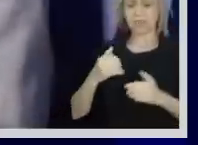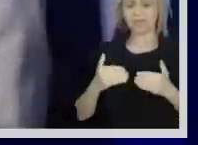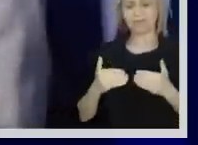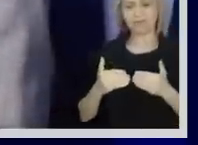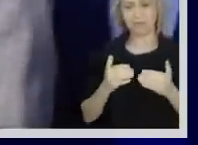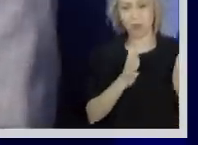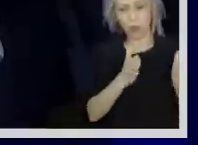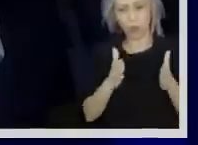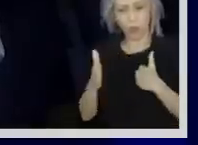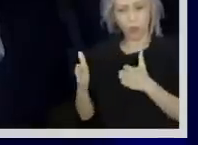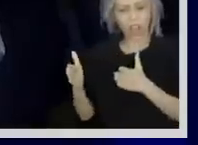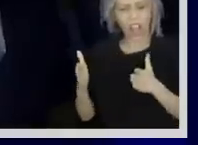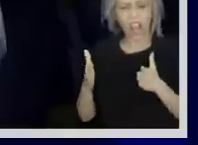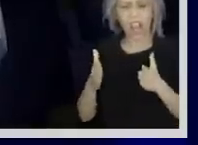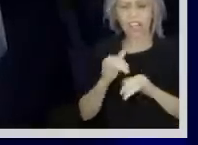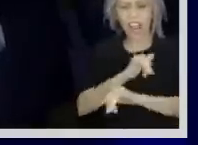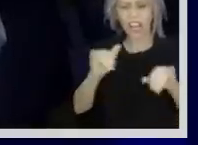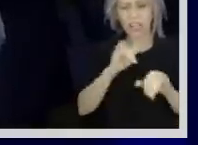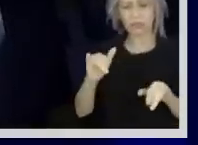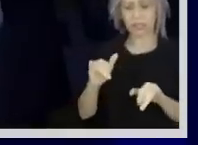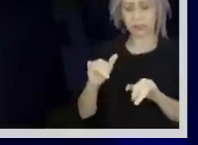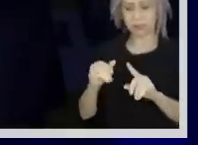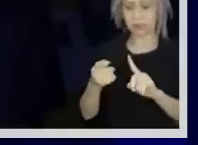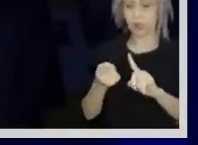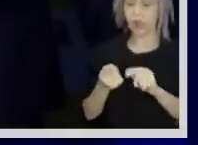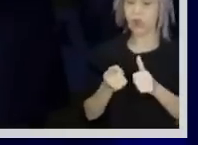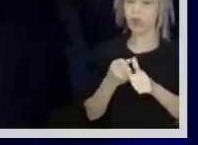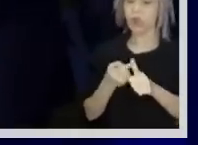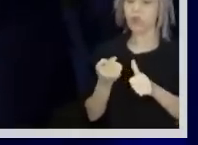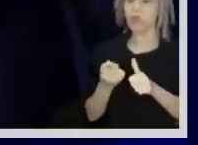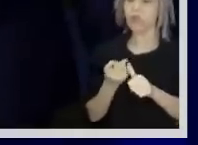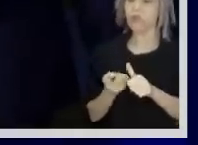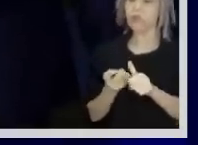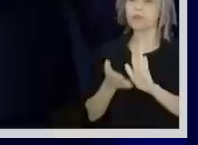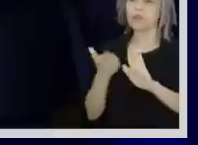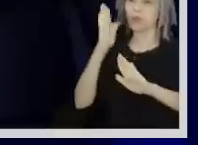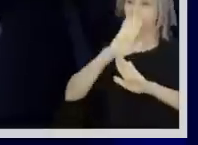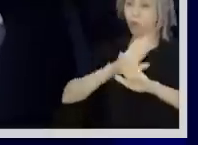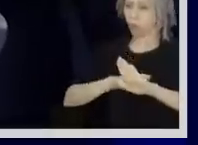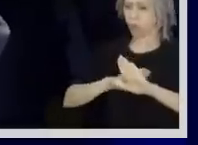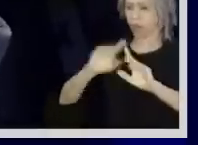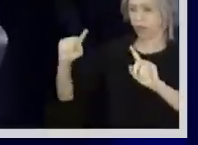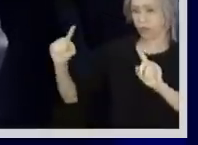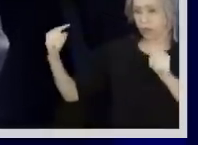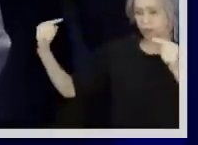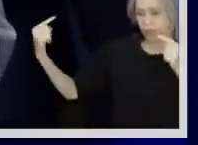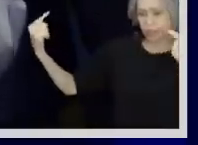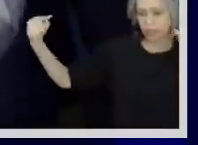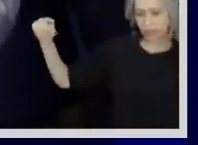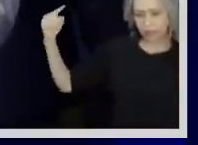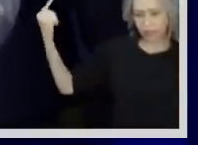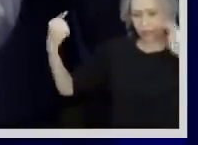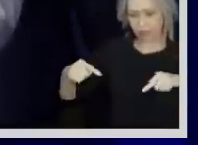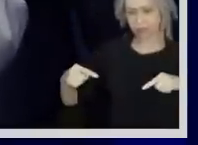do Renan Calheiros, assumindo o Ministério dos Transportes, que são MDBs aí históricos, né, de coronéis,